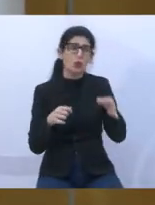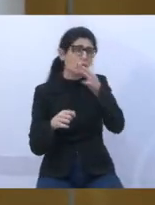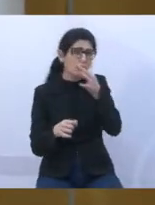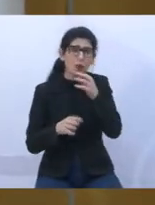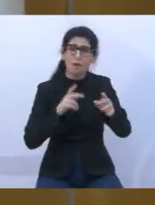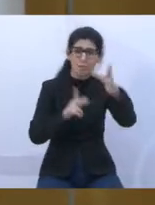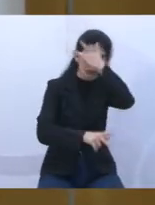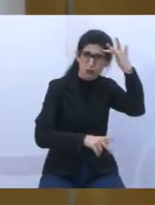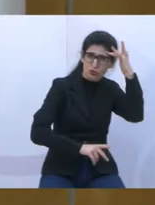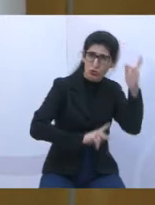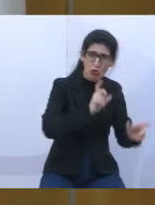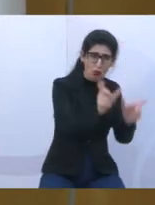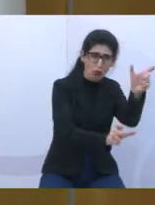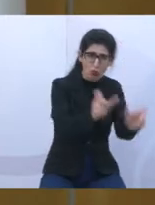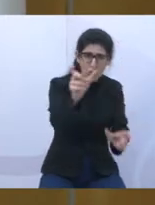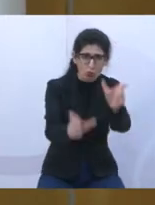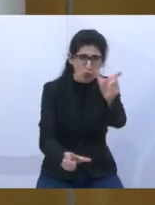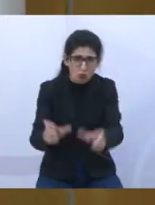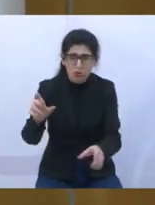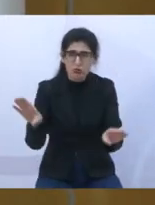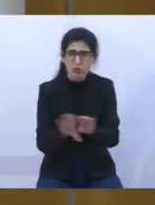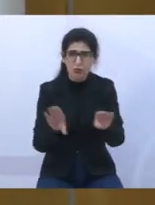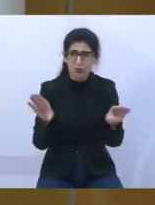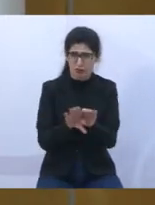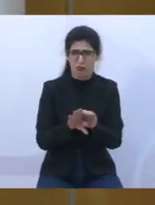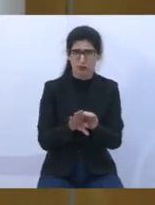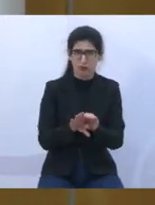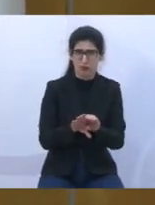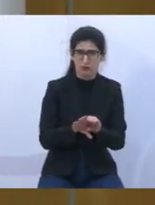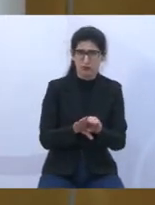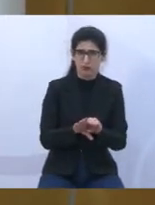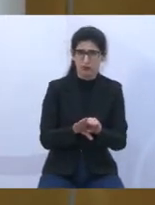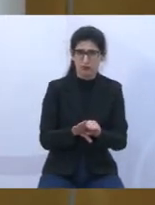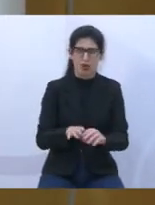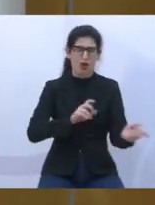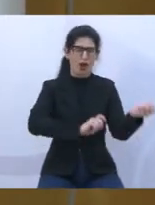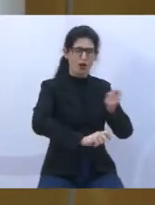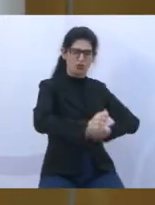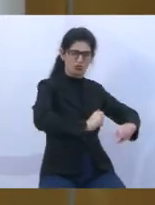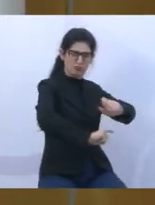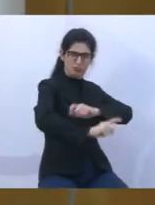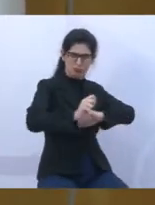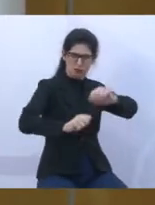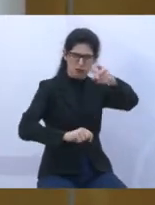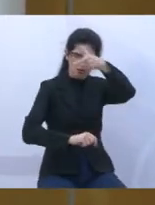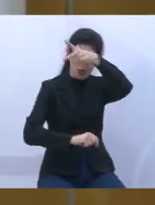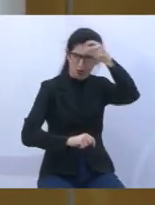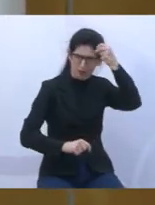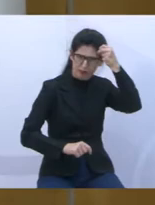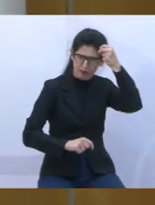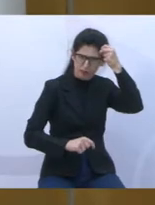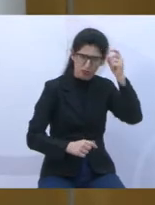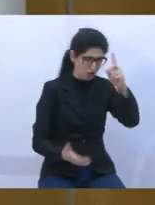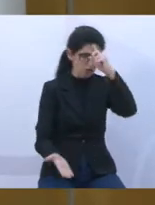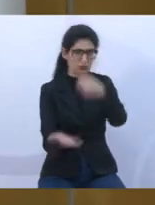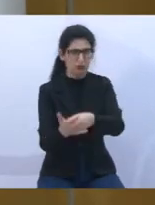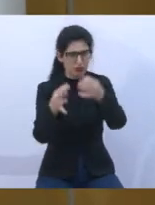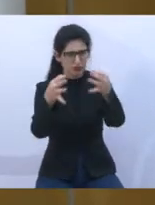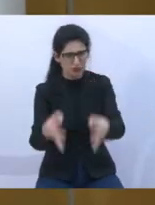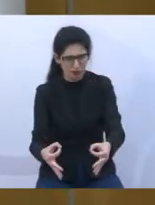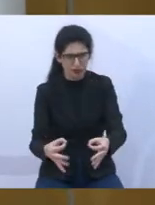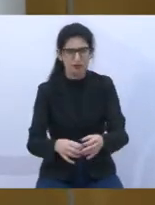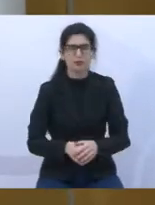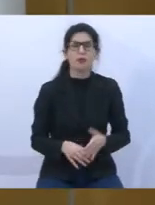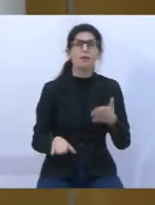a população para que a administração tome as decisões certas e cadê a participação